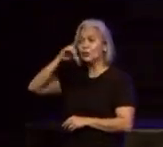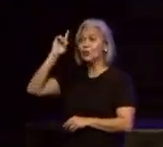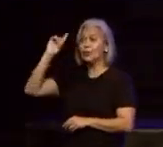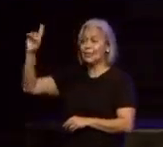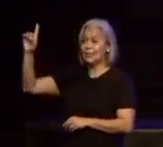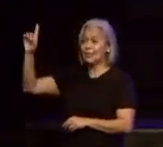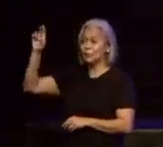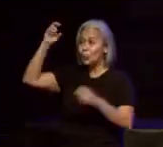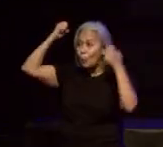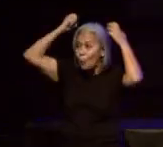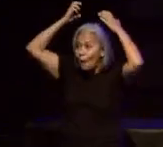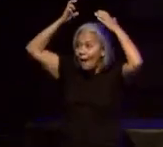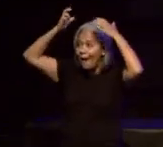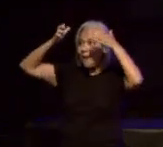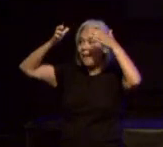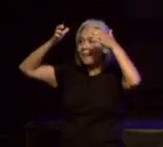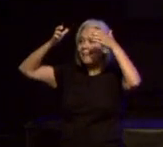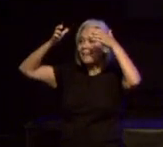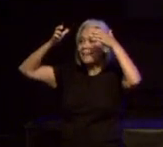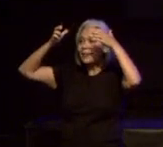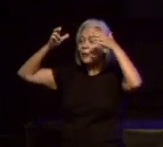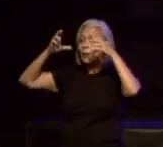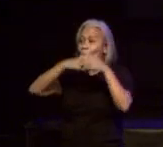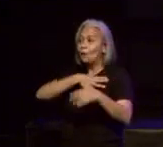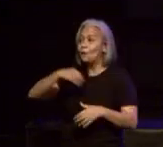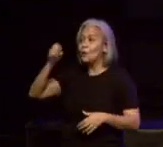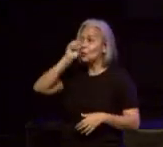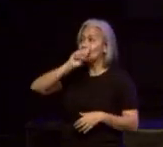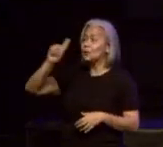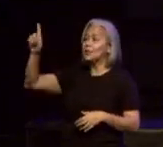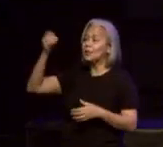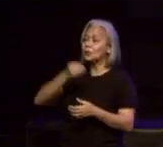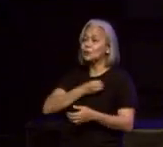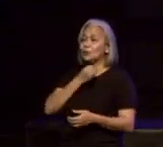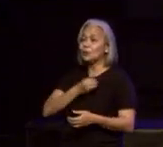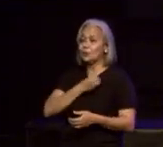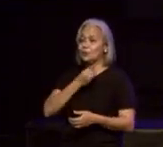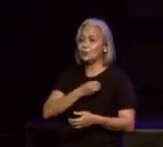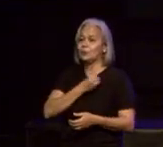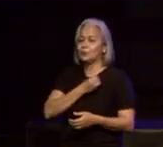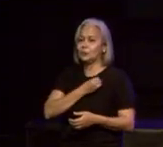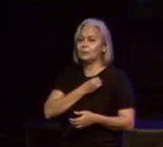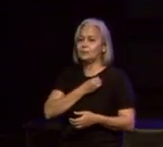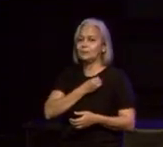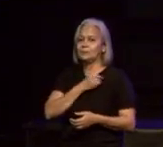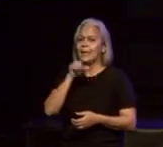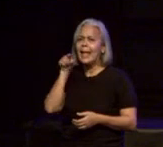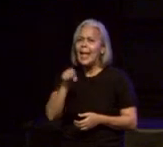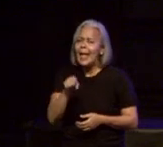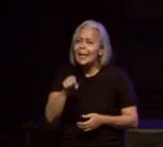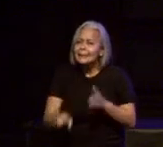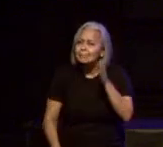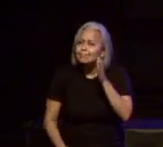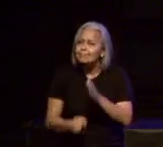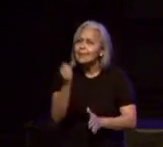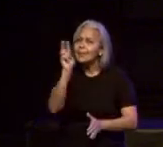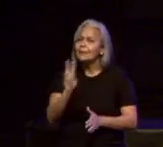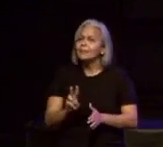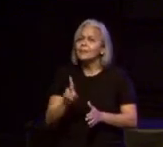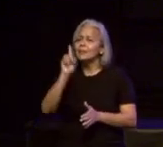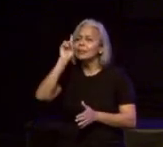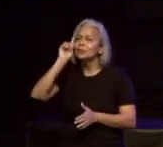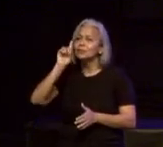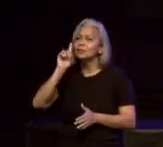o Filho do Deus vivo. E possivelmente essa é a primeira vez que alguém